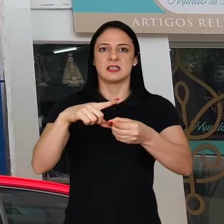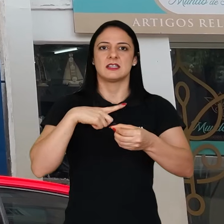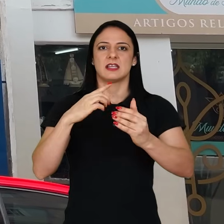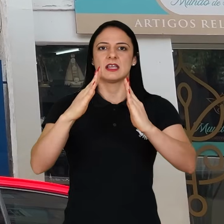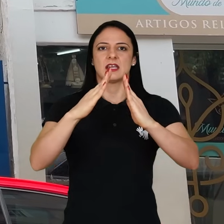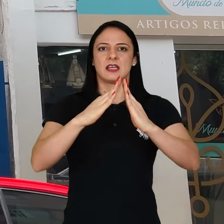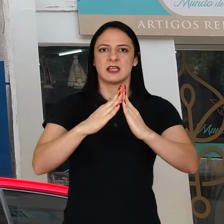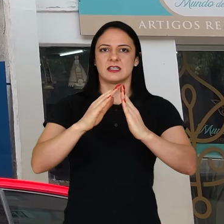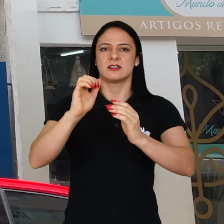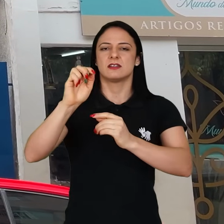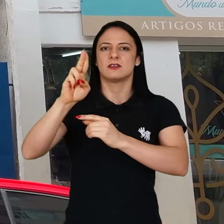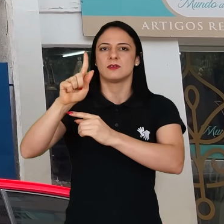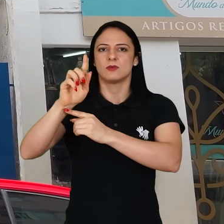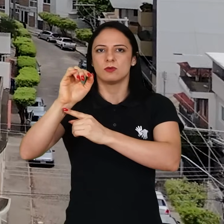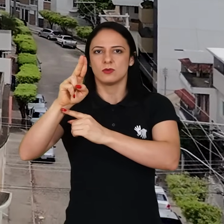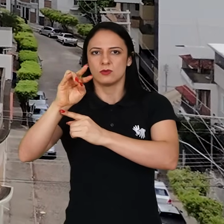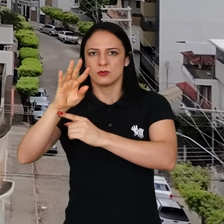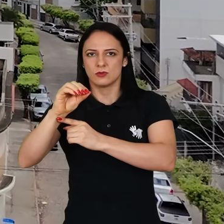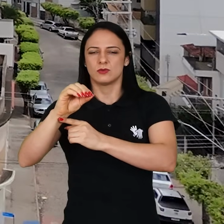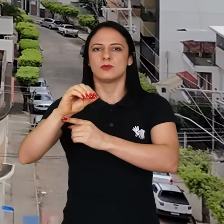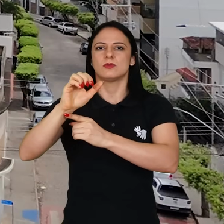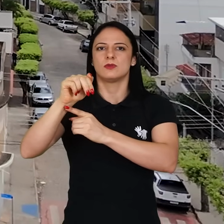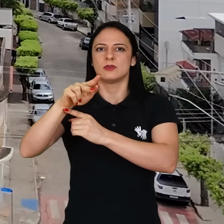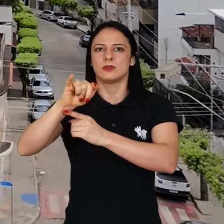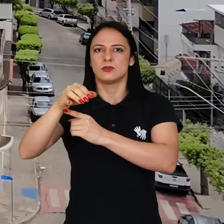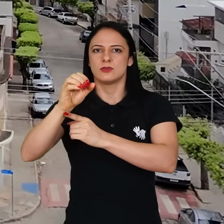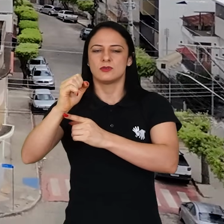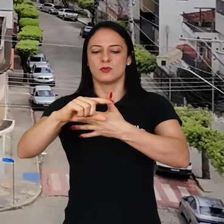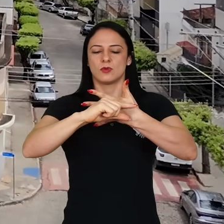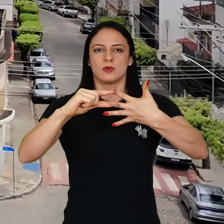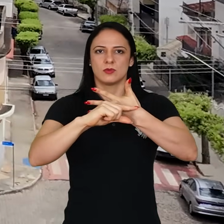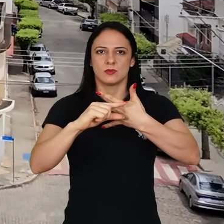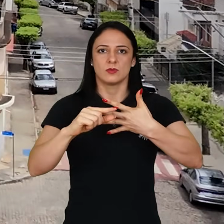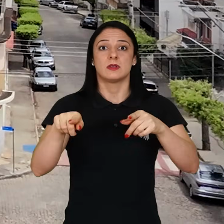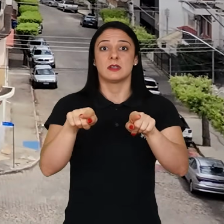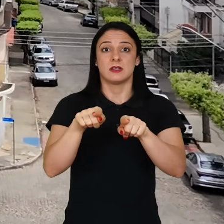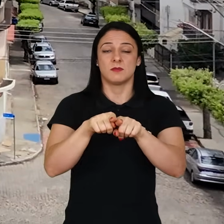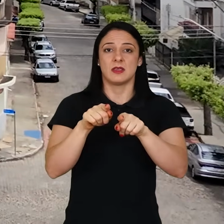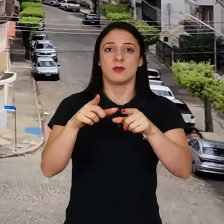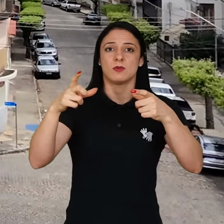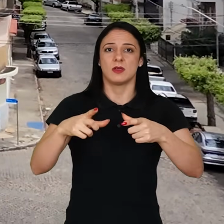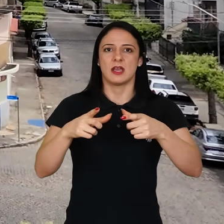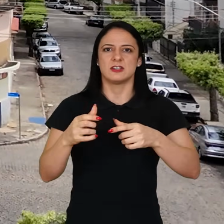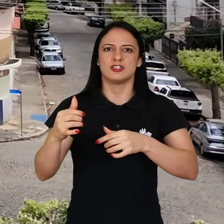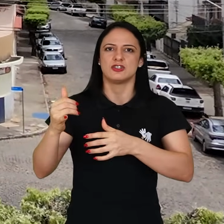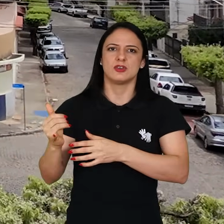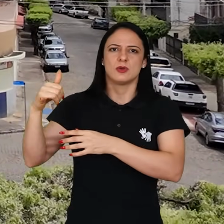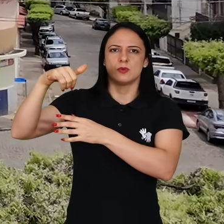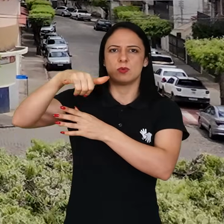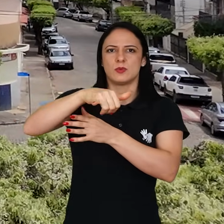tem a Casa de Augusto dos Anjos. Nós temos o Morro do Cruzeiro, que é uma das melhores rampas de voo livre do Brasil.